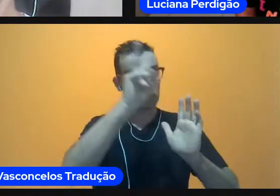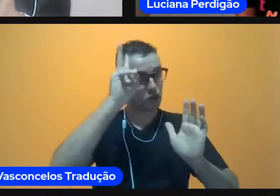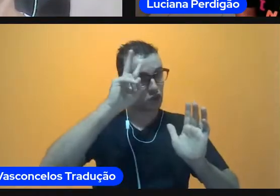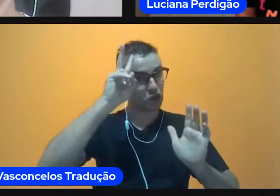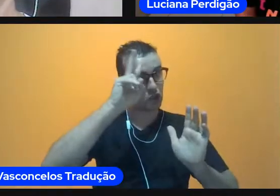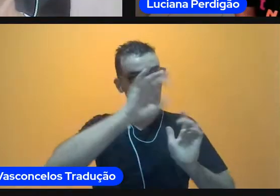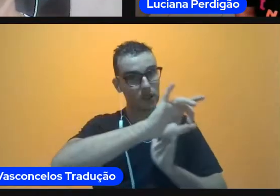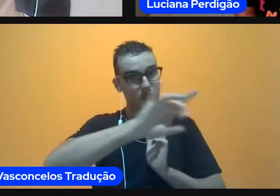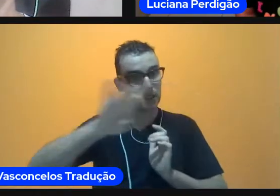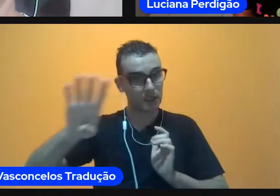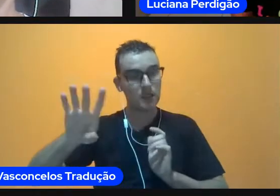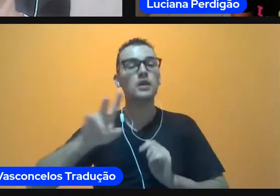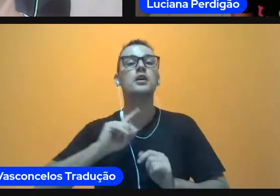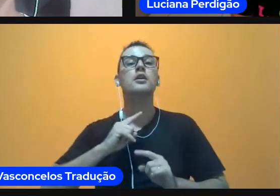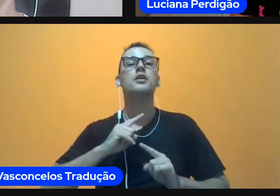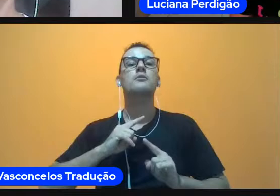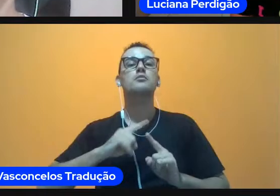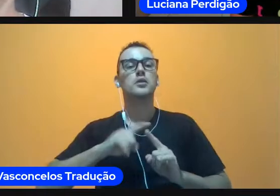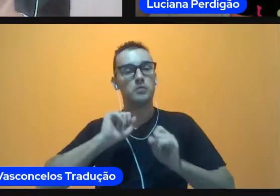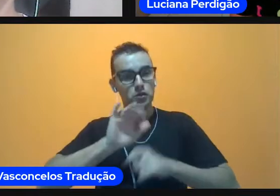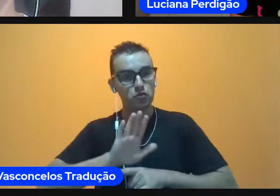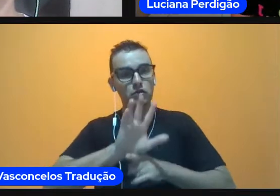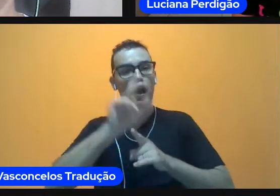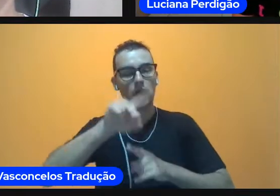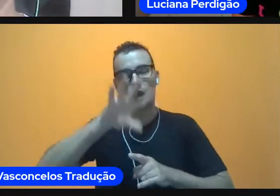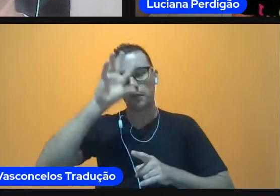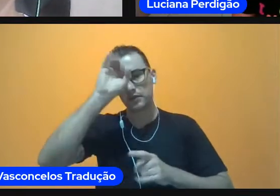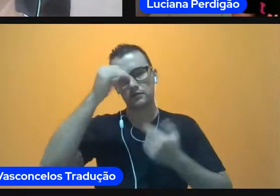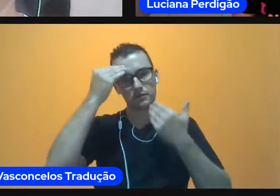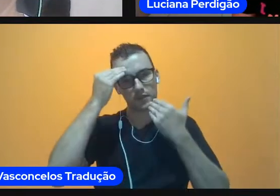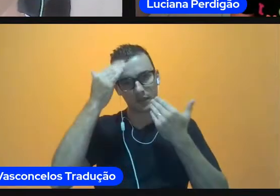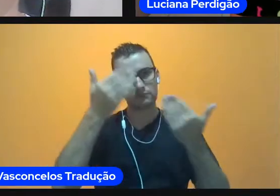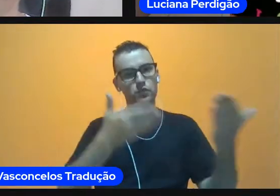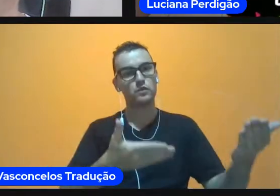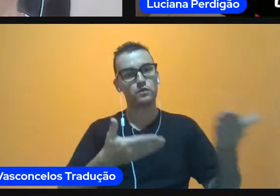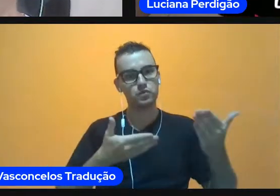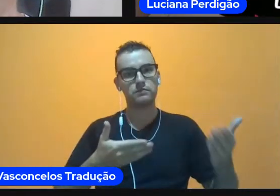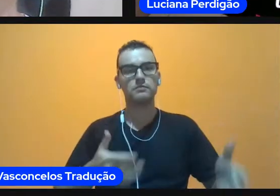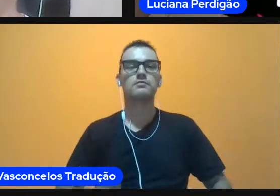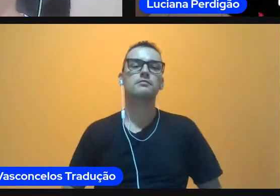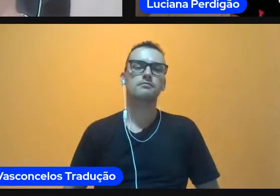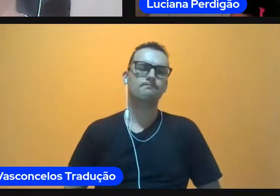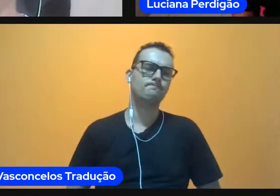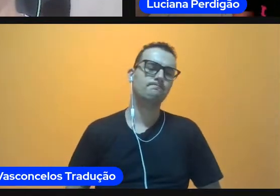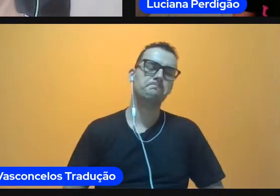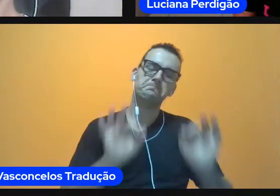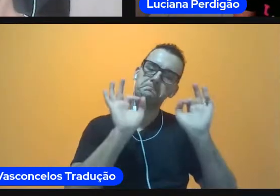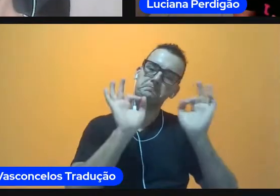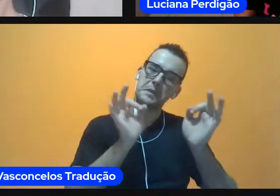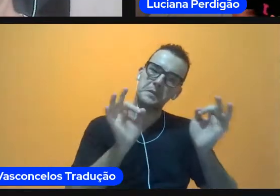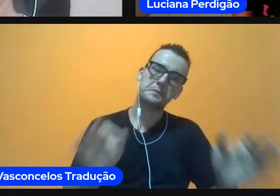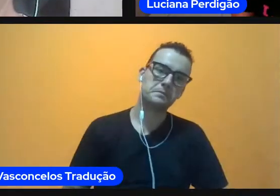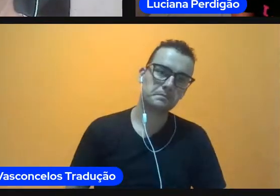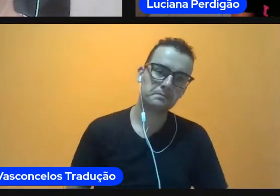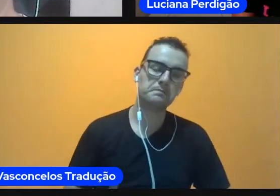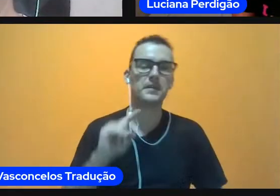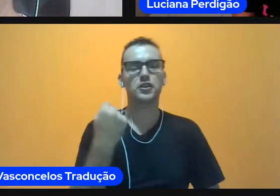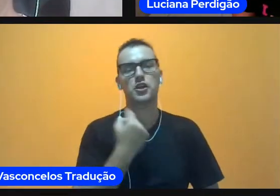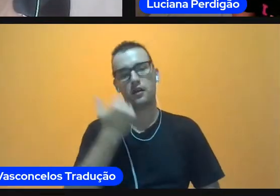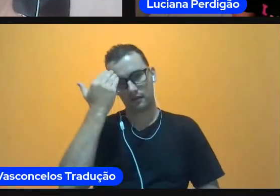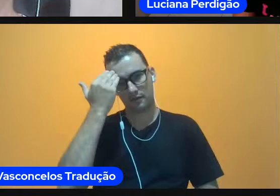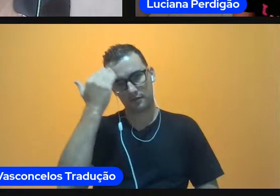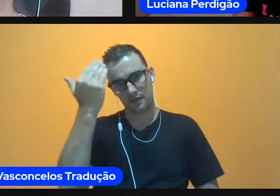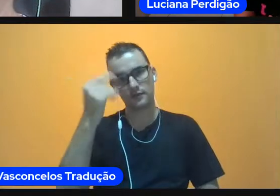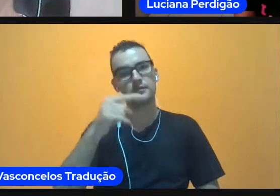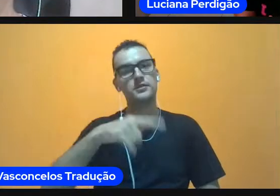são um verdadeiro aprendizado. Obrigada pelo convite. Ah, com certeza. Nós que